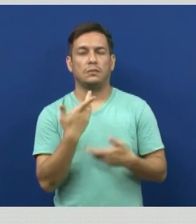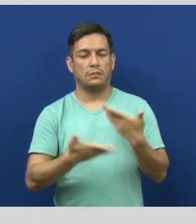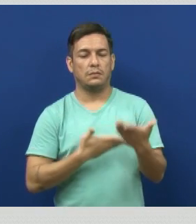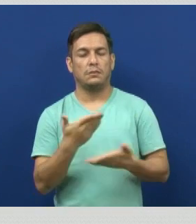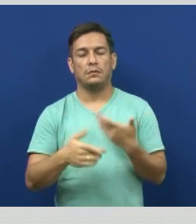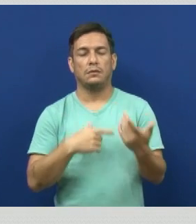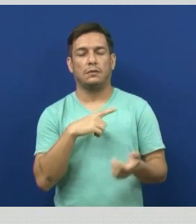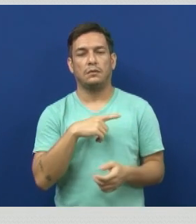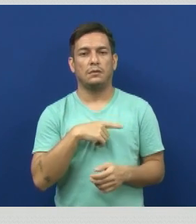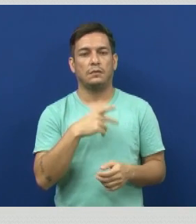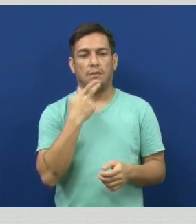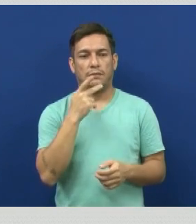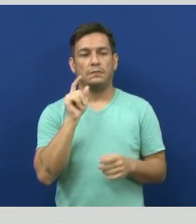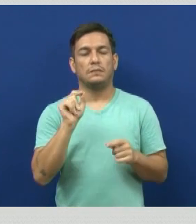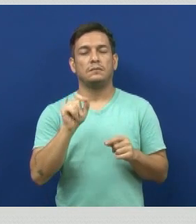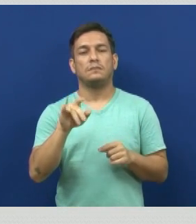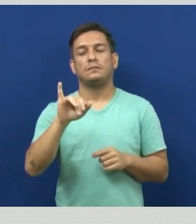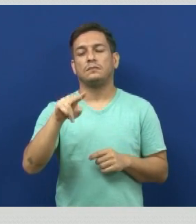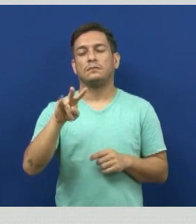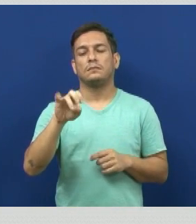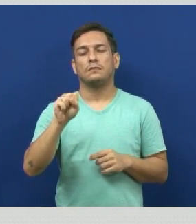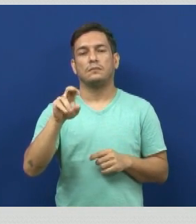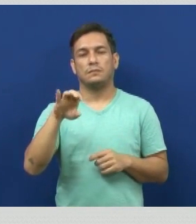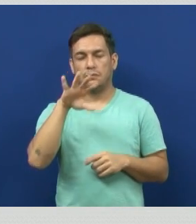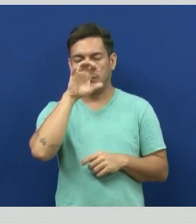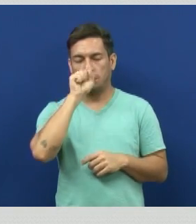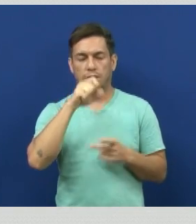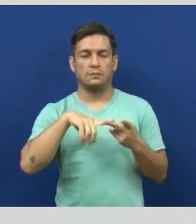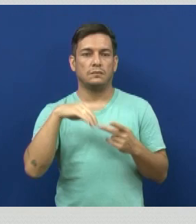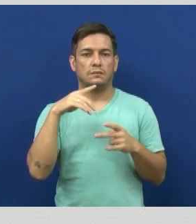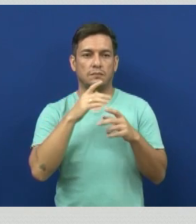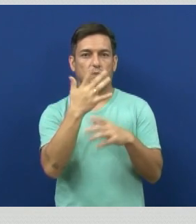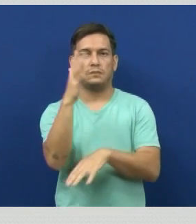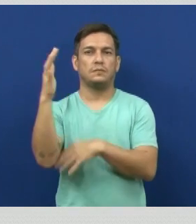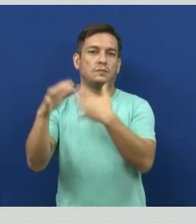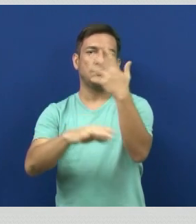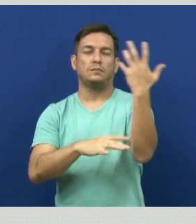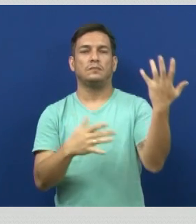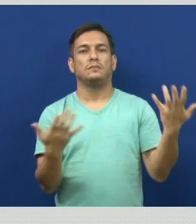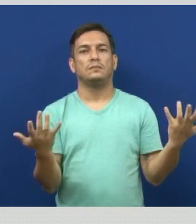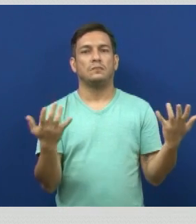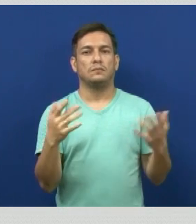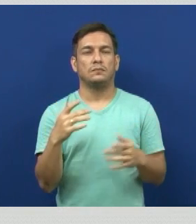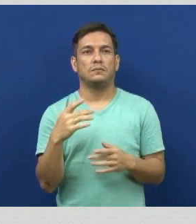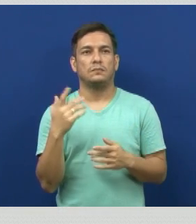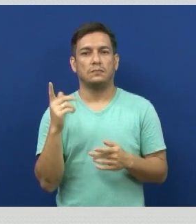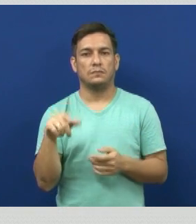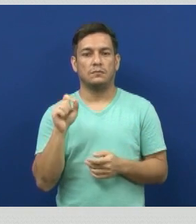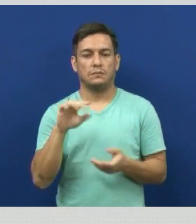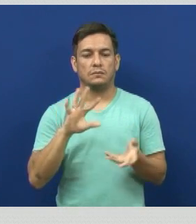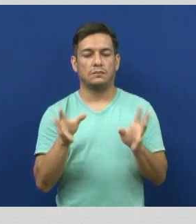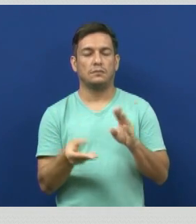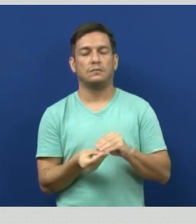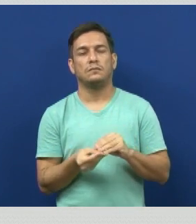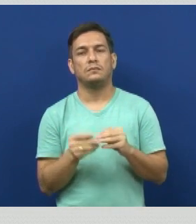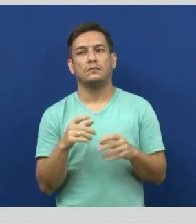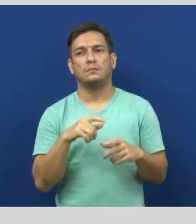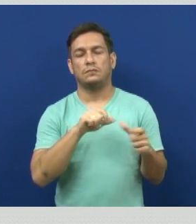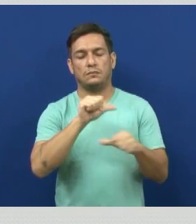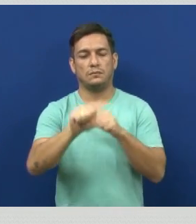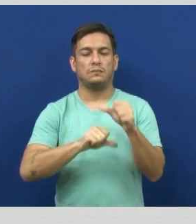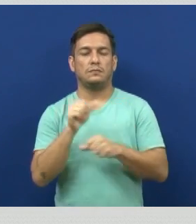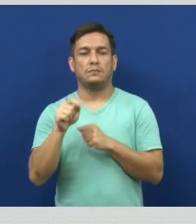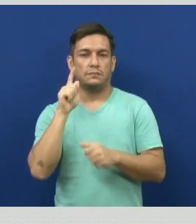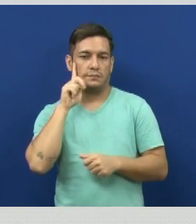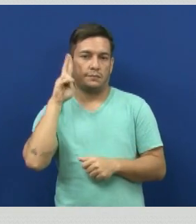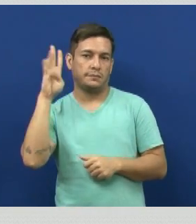falamos até da questão invisível, de um cheiro, de uma paisagem, alguma coisa assim que nos remete a transformações, às mudanças do